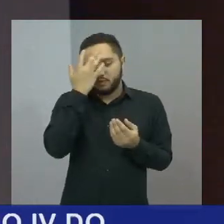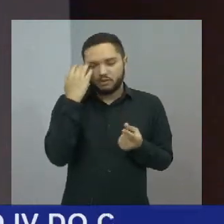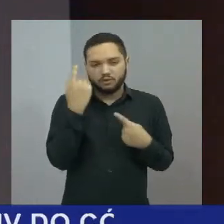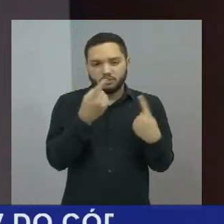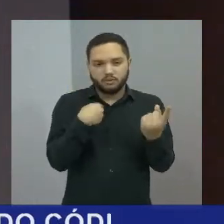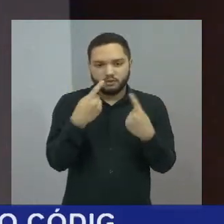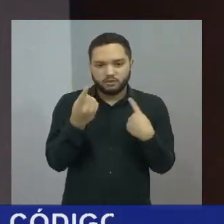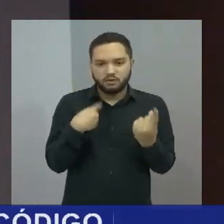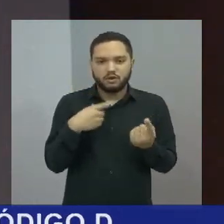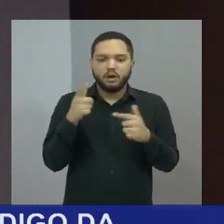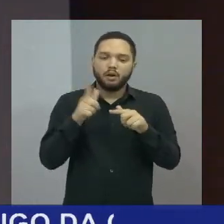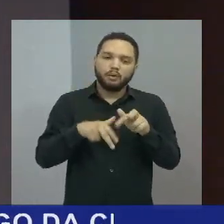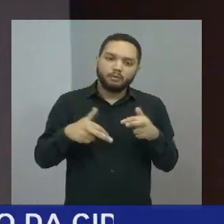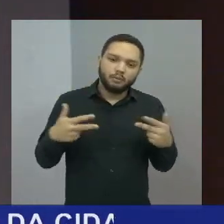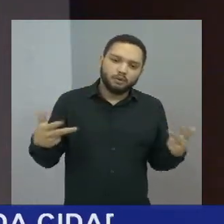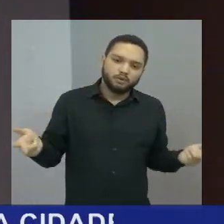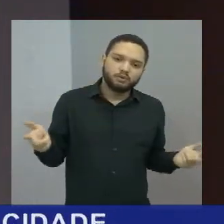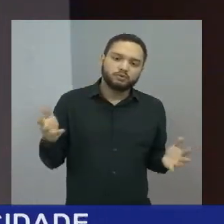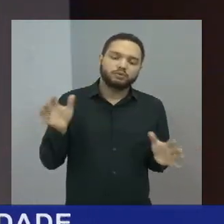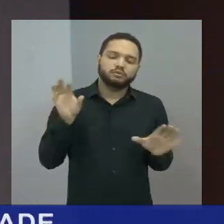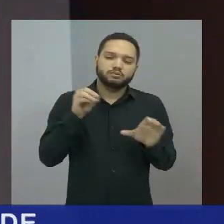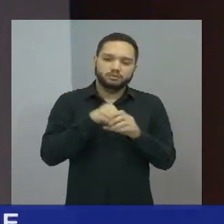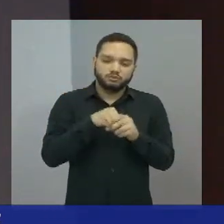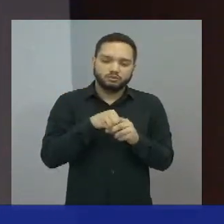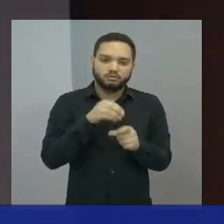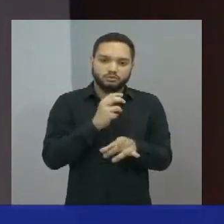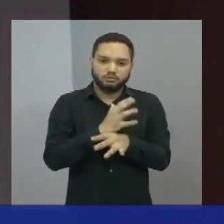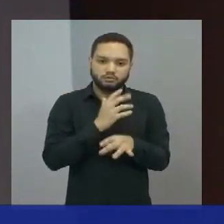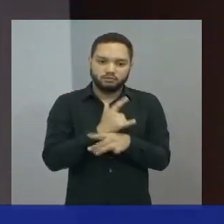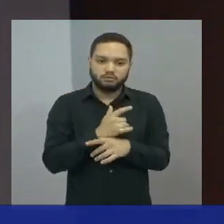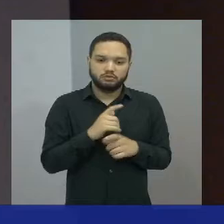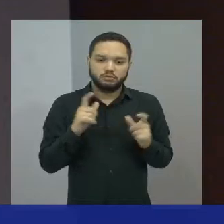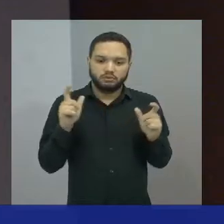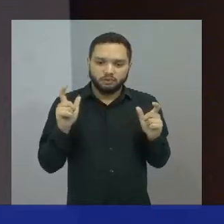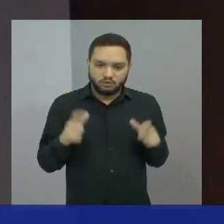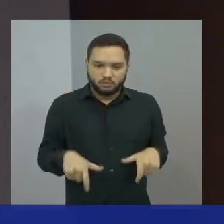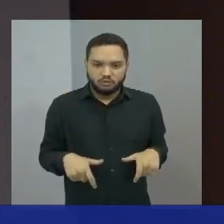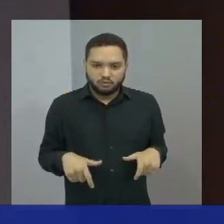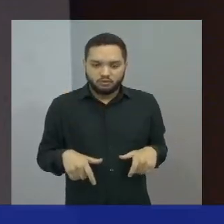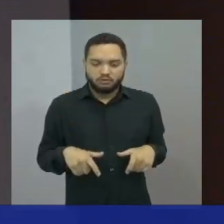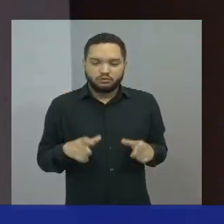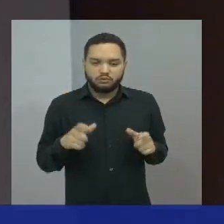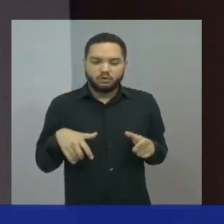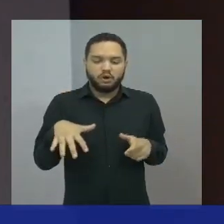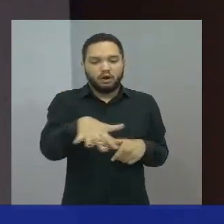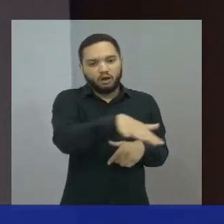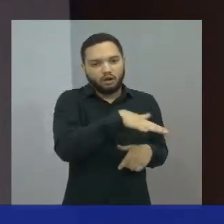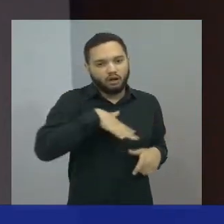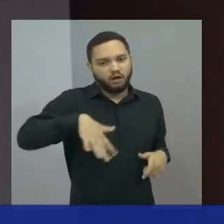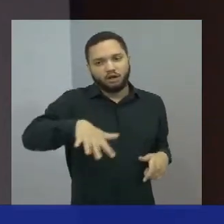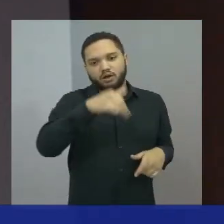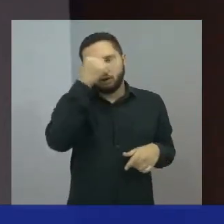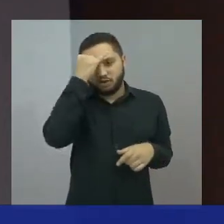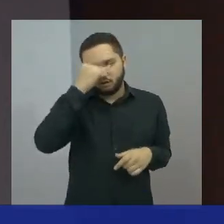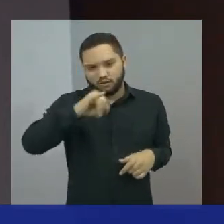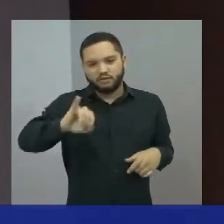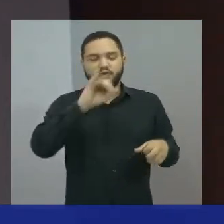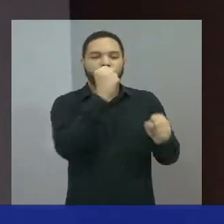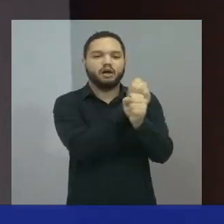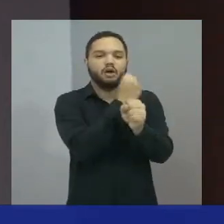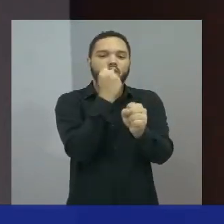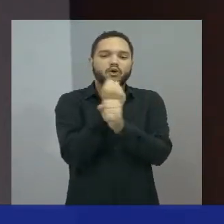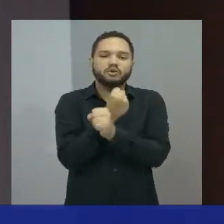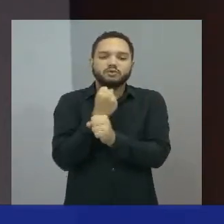de mercadorias na nossa cidade, onde a gente deve concentrar, que áreas a gente deve evitar as